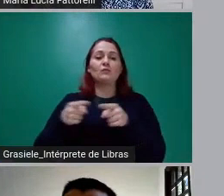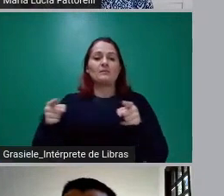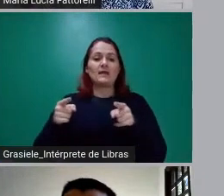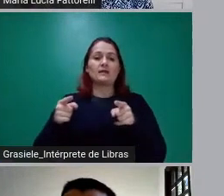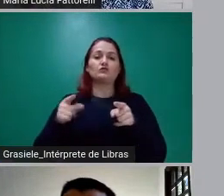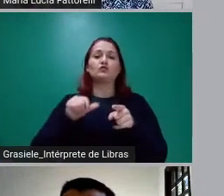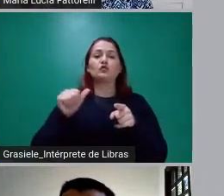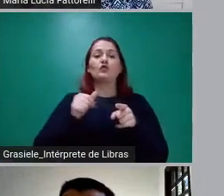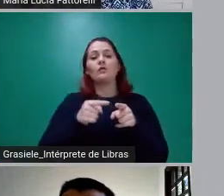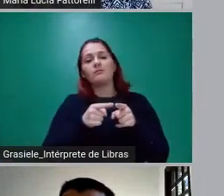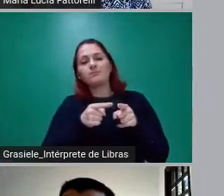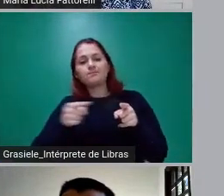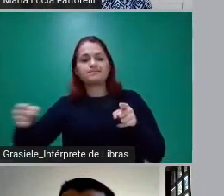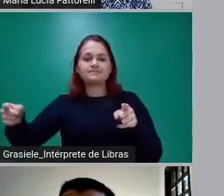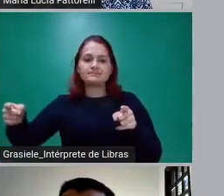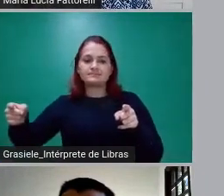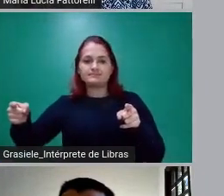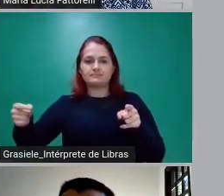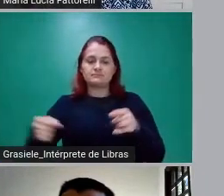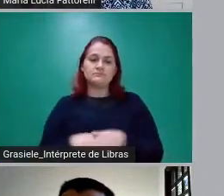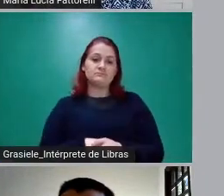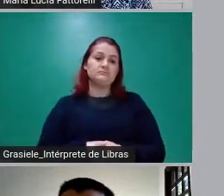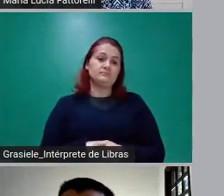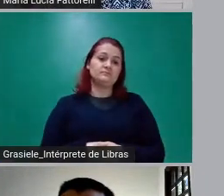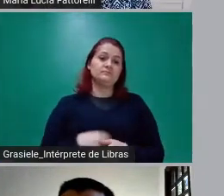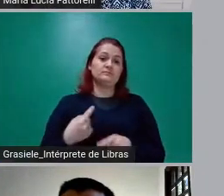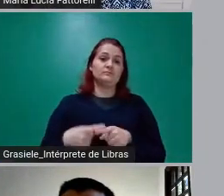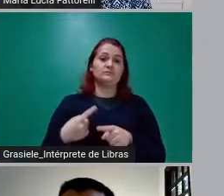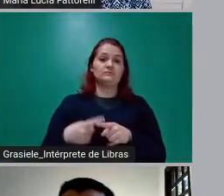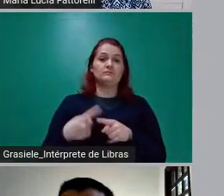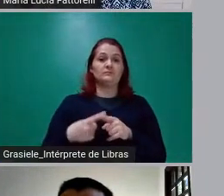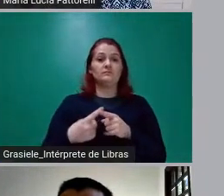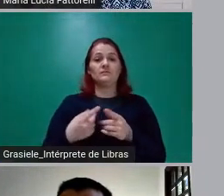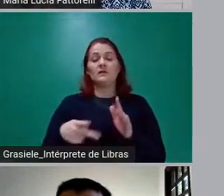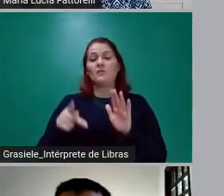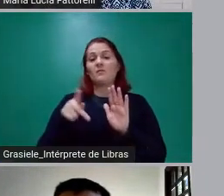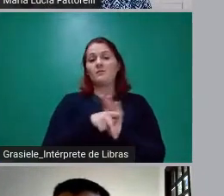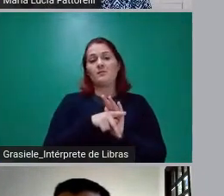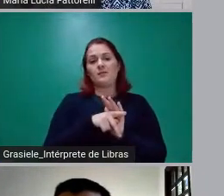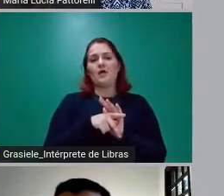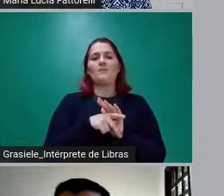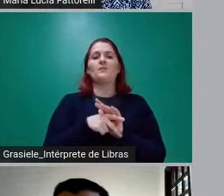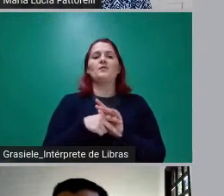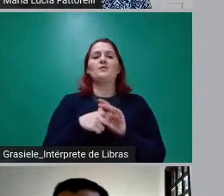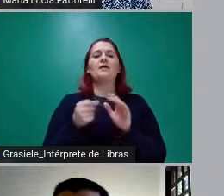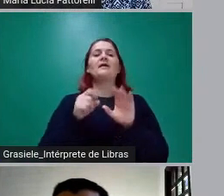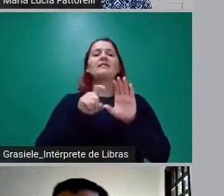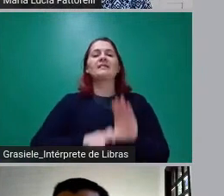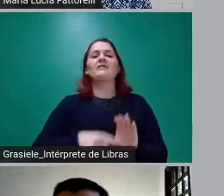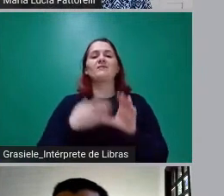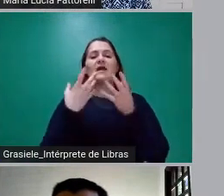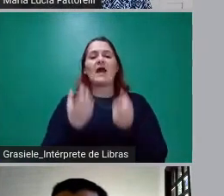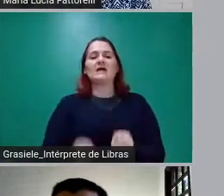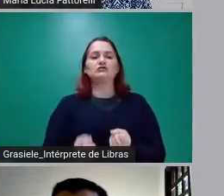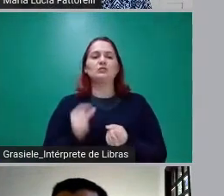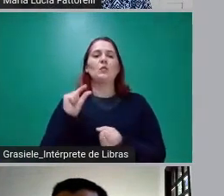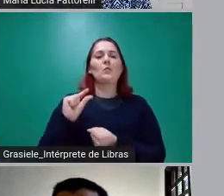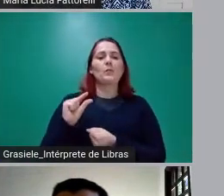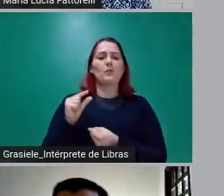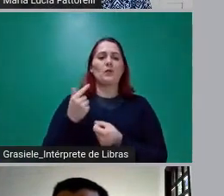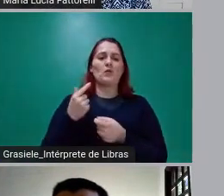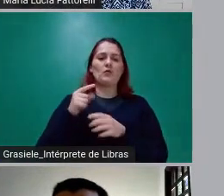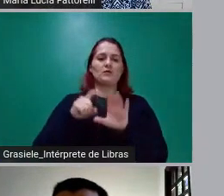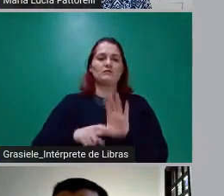com absorção pelo devedor de uma parte do deságio praticado no mercado secundário, ou seja, as taxas de juros ou as condições